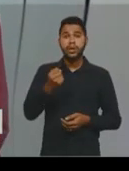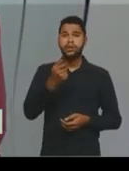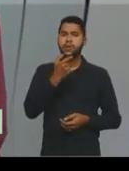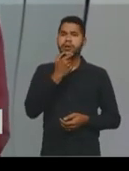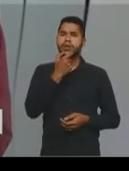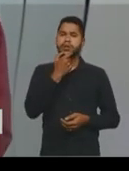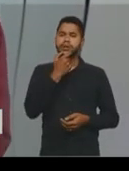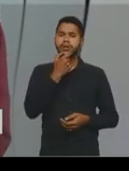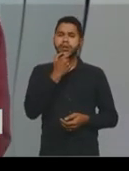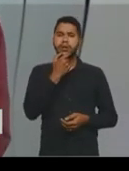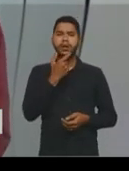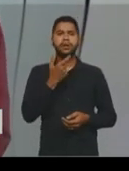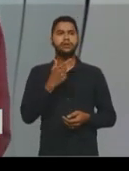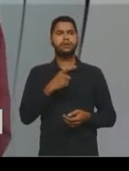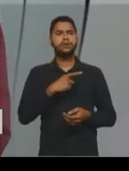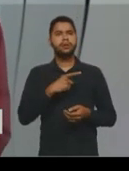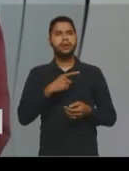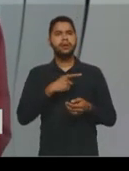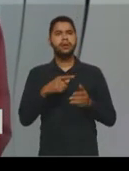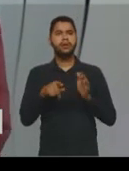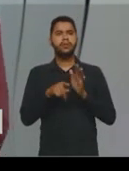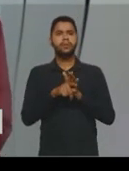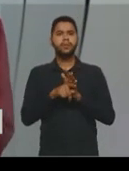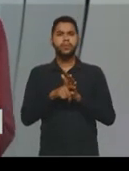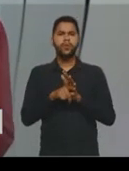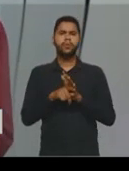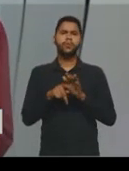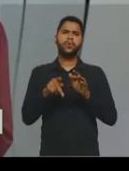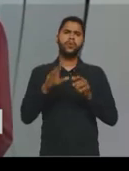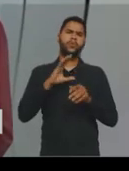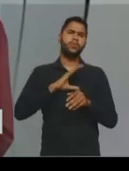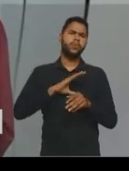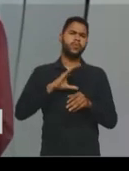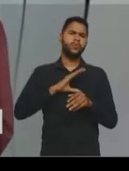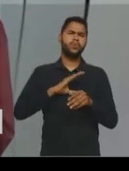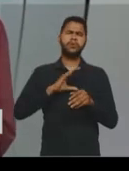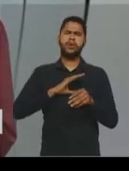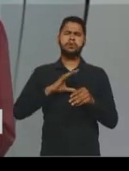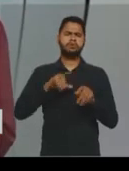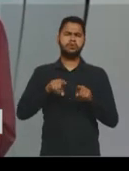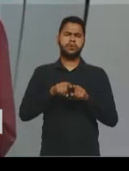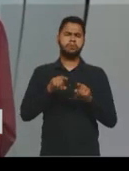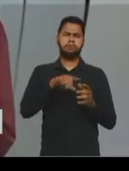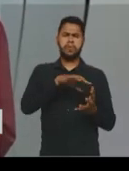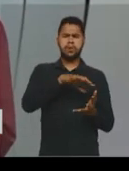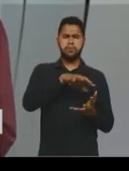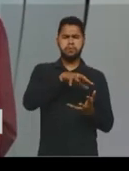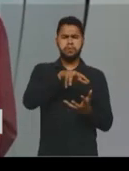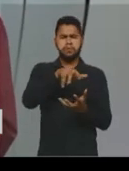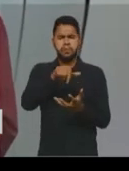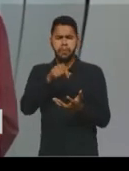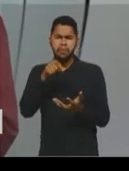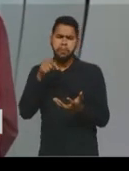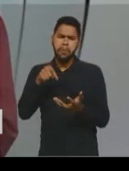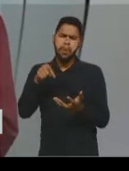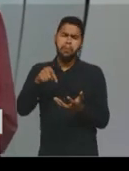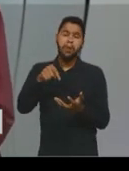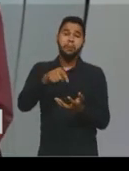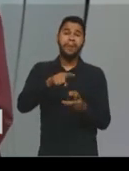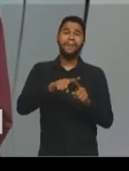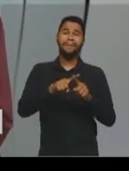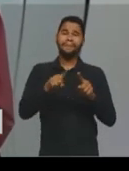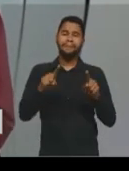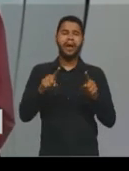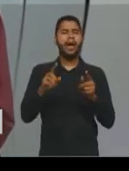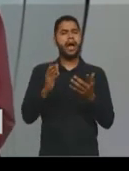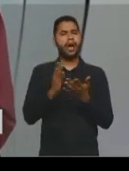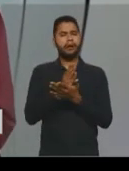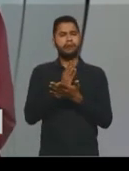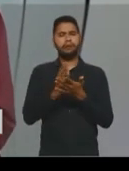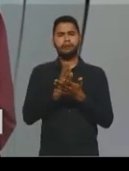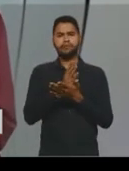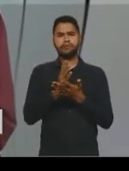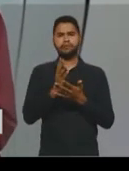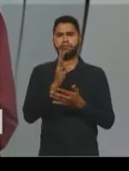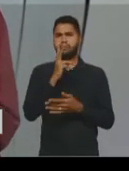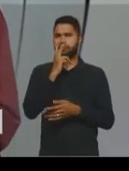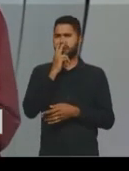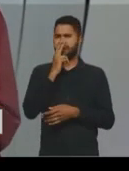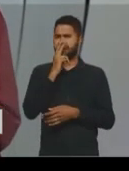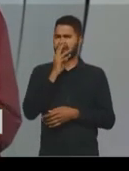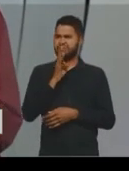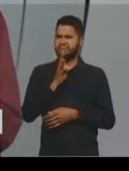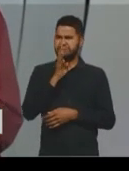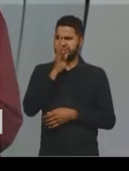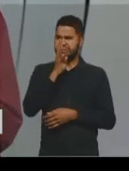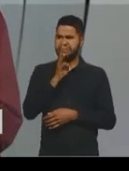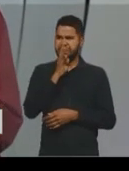inglês entra demais com essas palavras universais no língua portuguesa e no mundo inteiro. Então eu acho importante sim, mas tem coisas exageradas. Você vê,